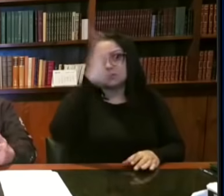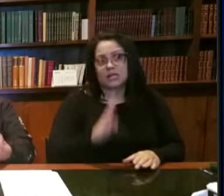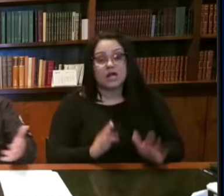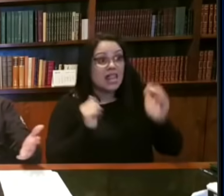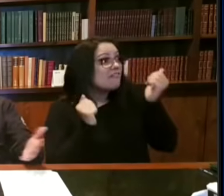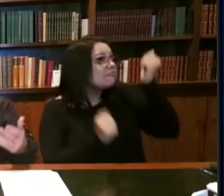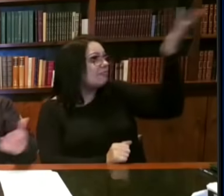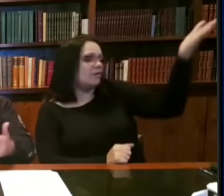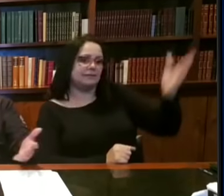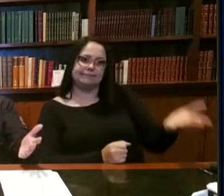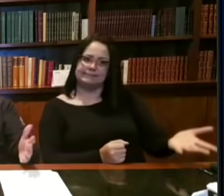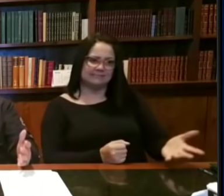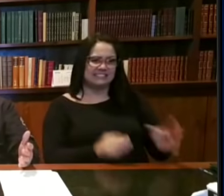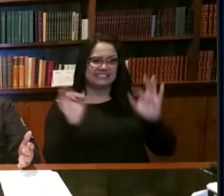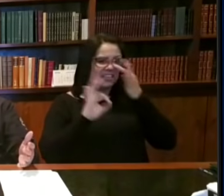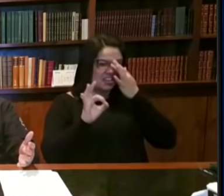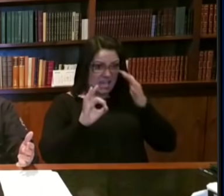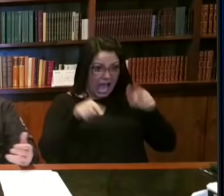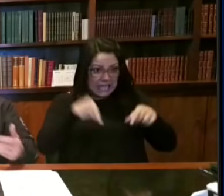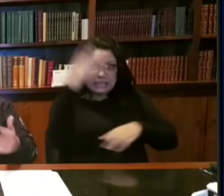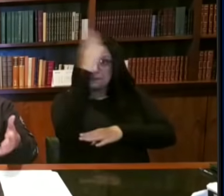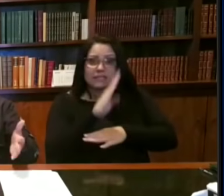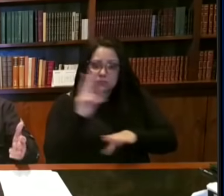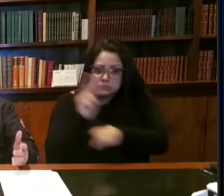lá, ninguém preserva tanto o meio ambiente